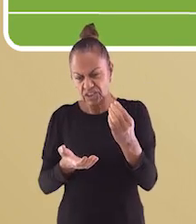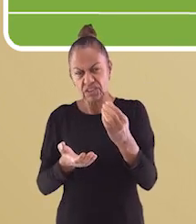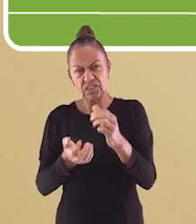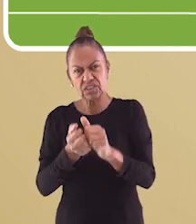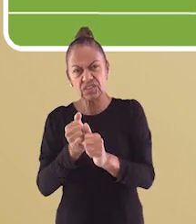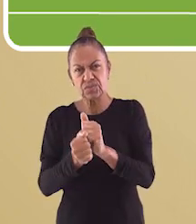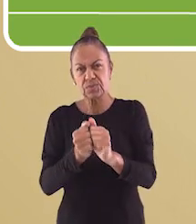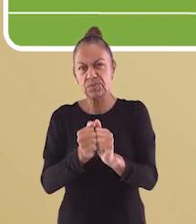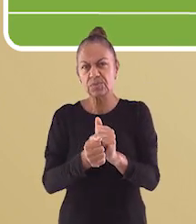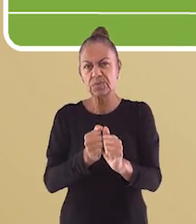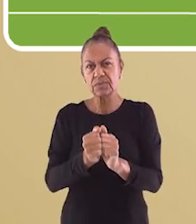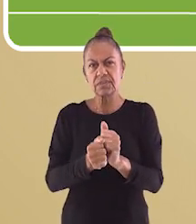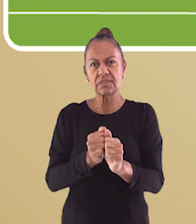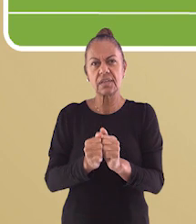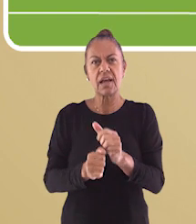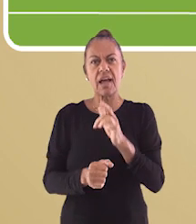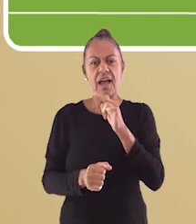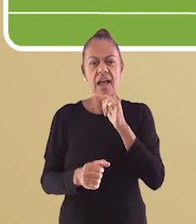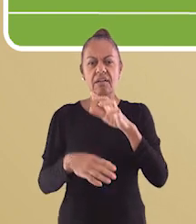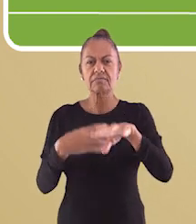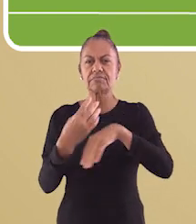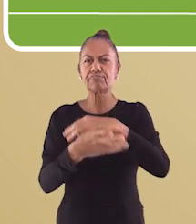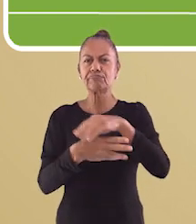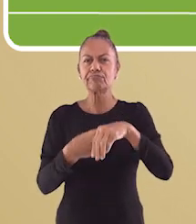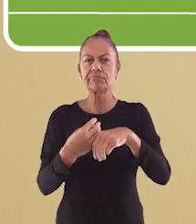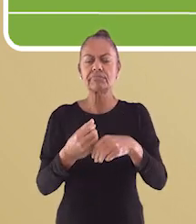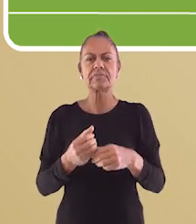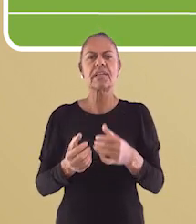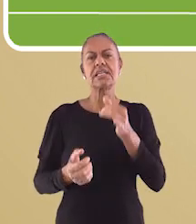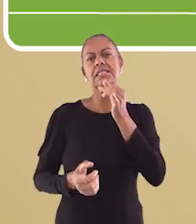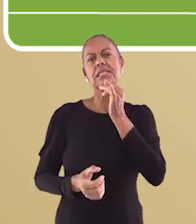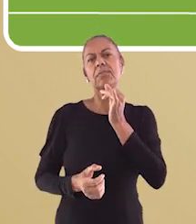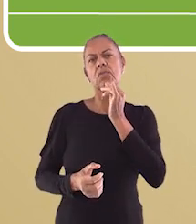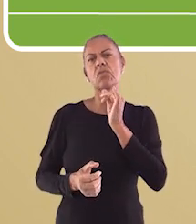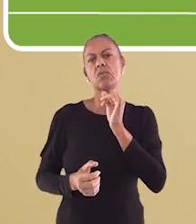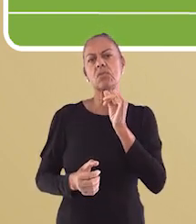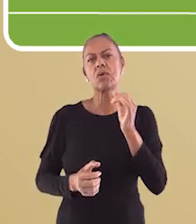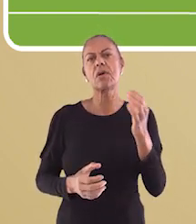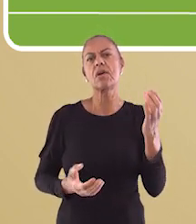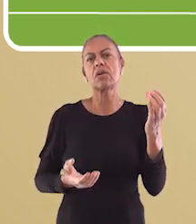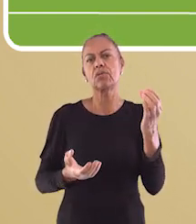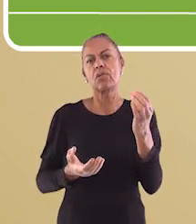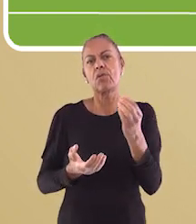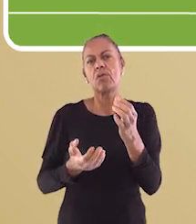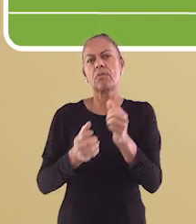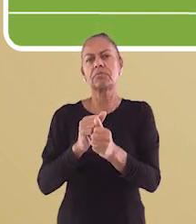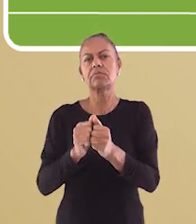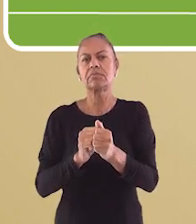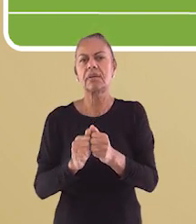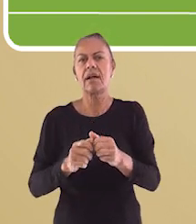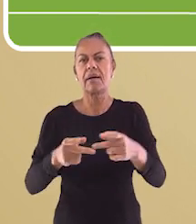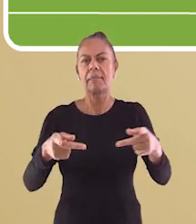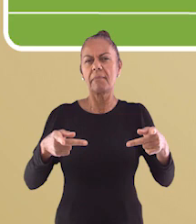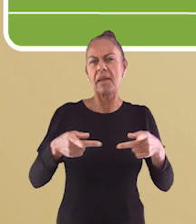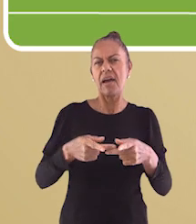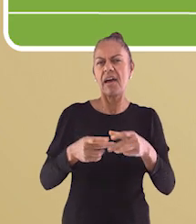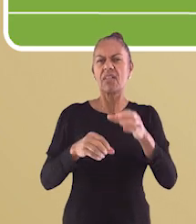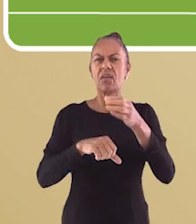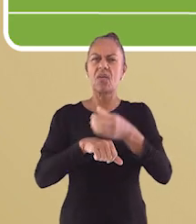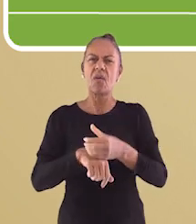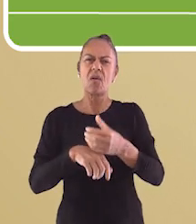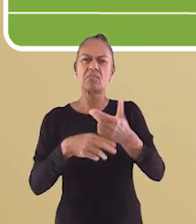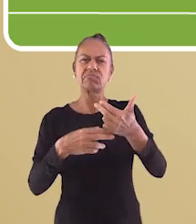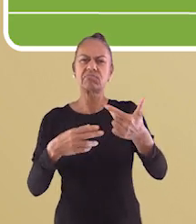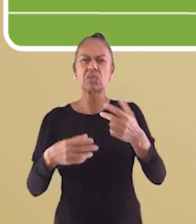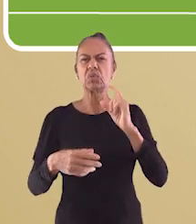esgoto, após o uso em residências. Ou seja, estou lavando a louça, despejo o detergente lá. Isso ocorre porque a grande maioria